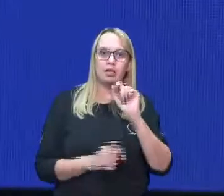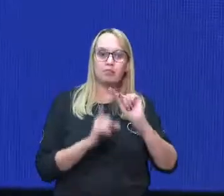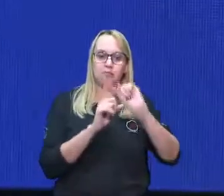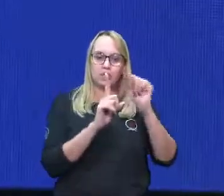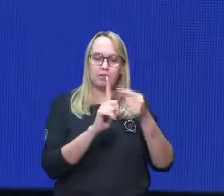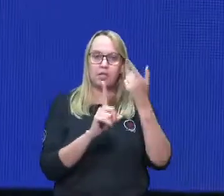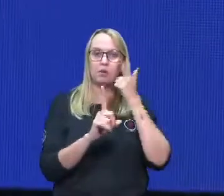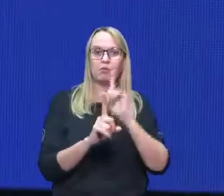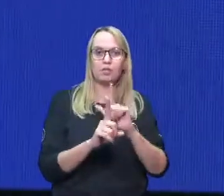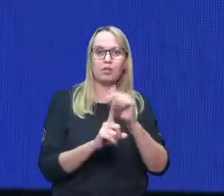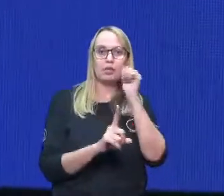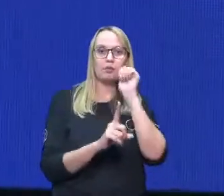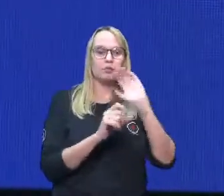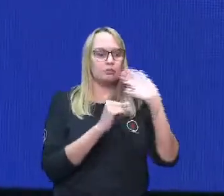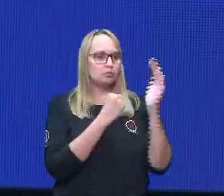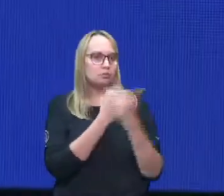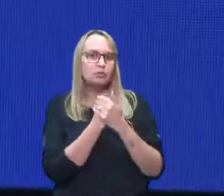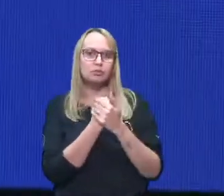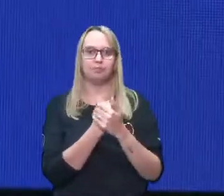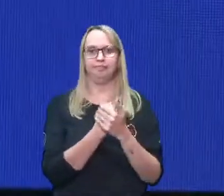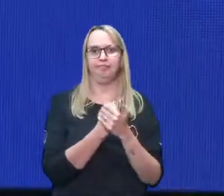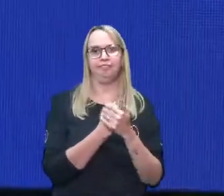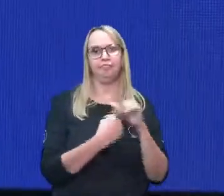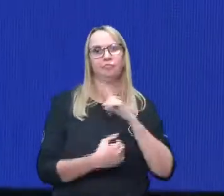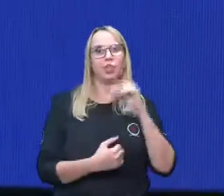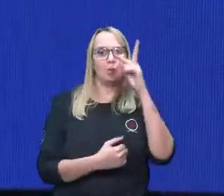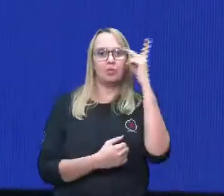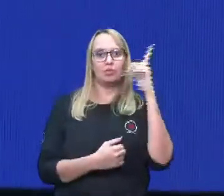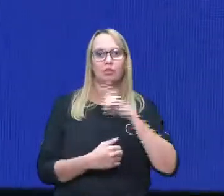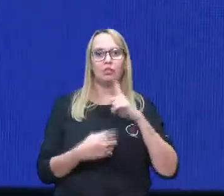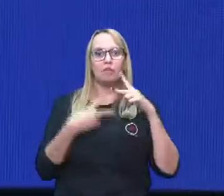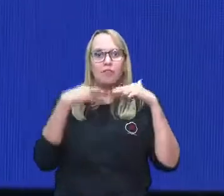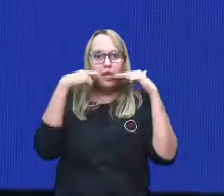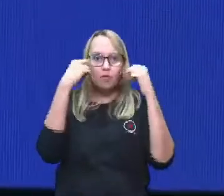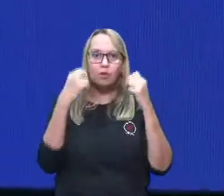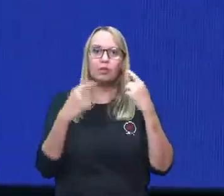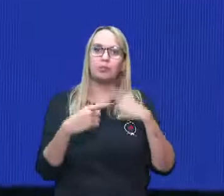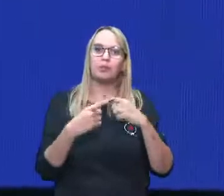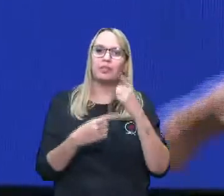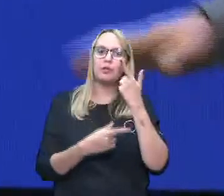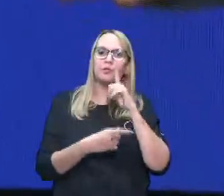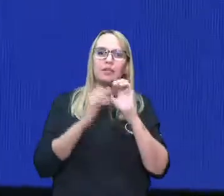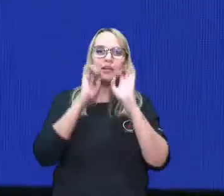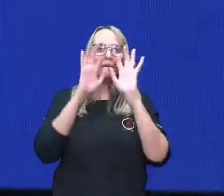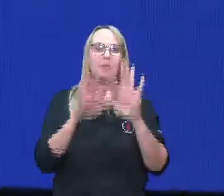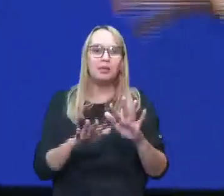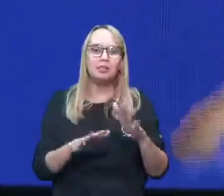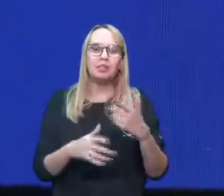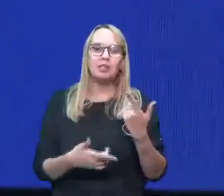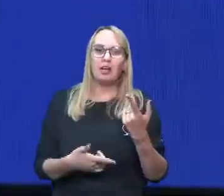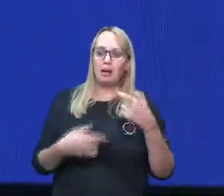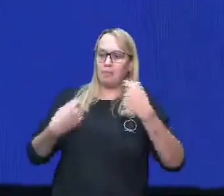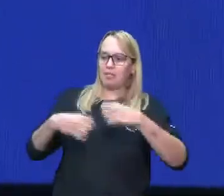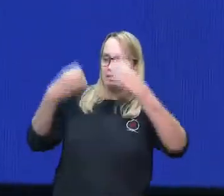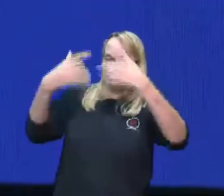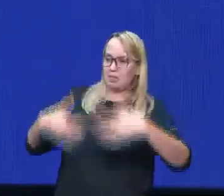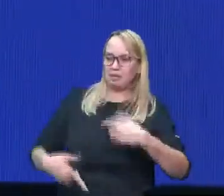5 meses. Tem gente que tem vergonha de se abençoar, tem que explicar: não, eu paguei em 48